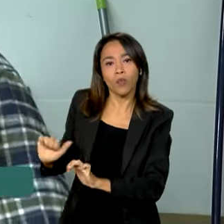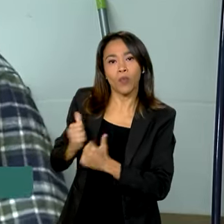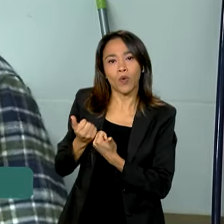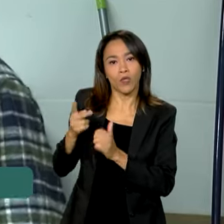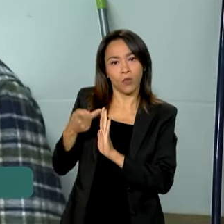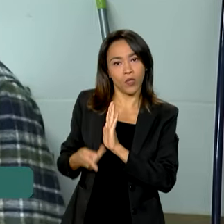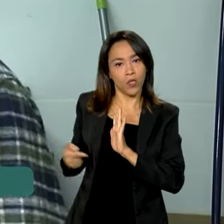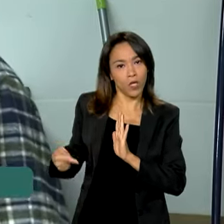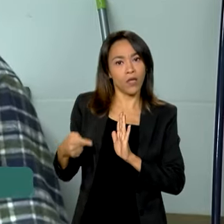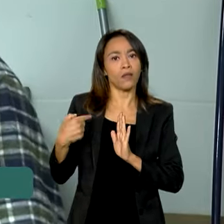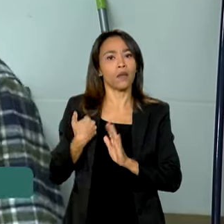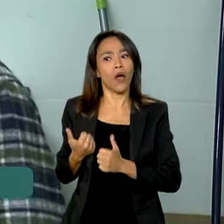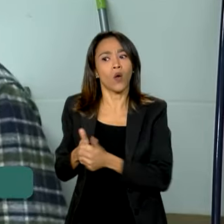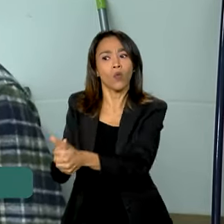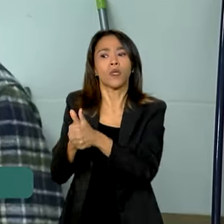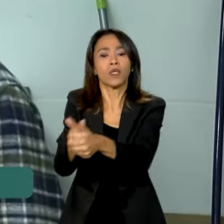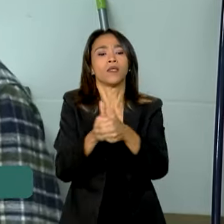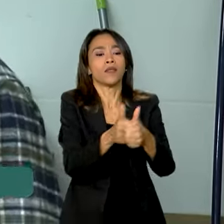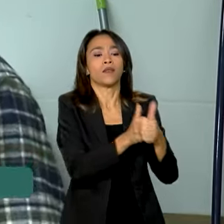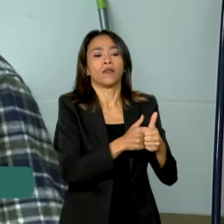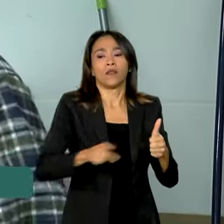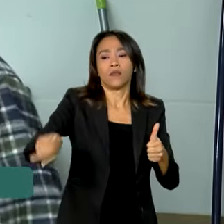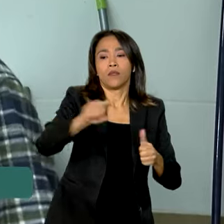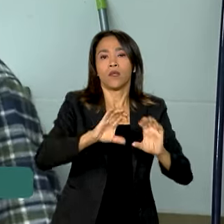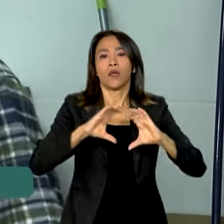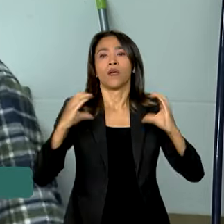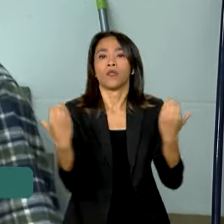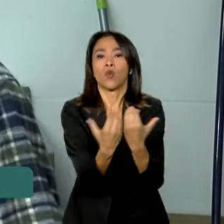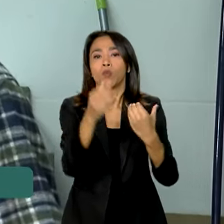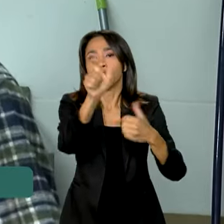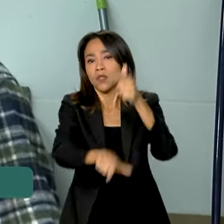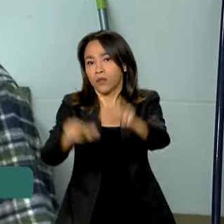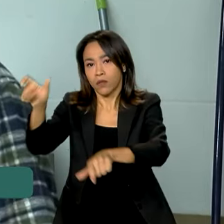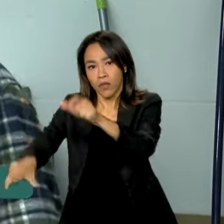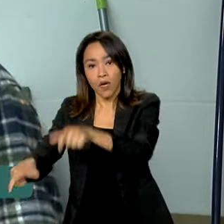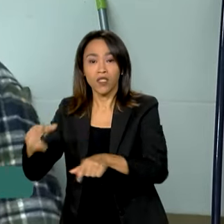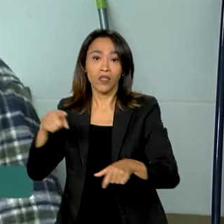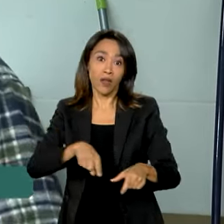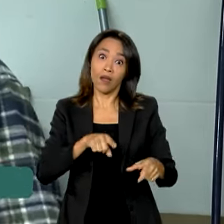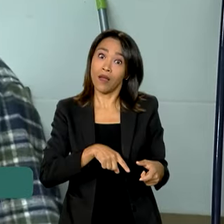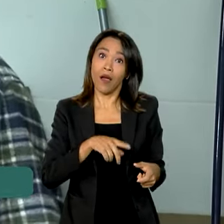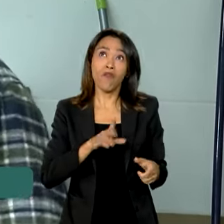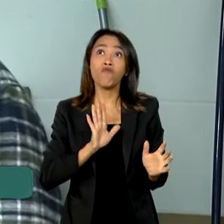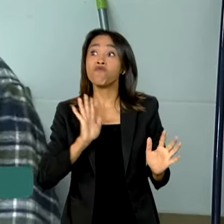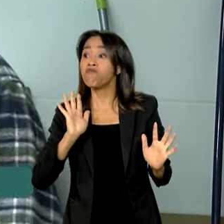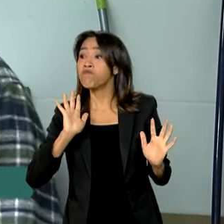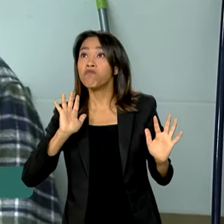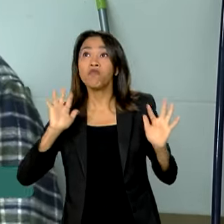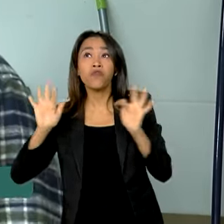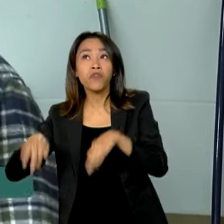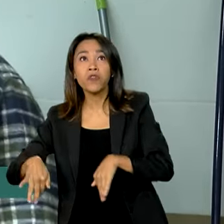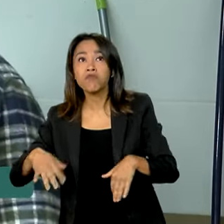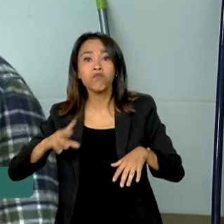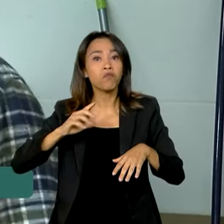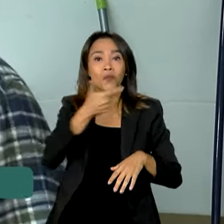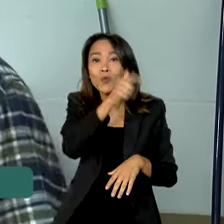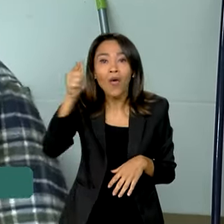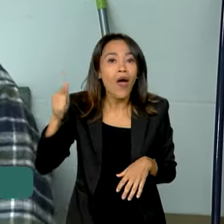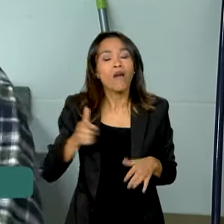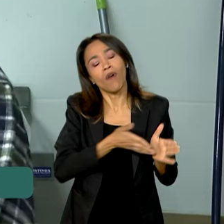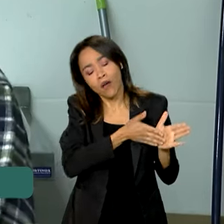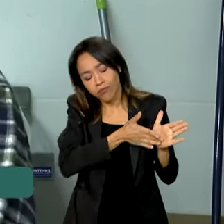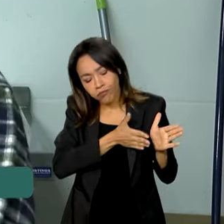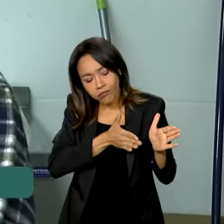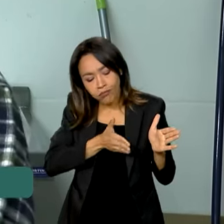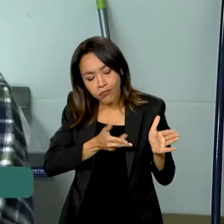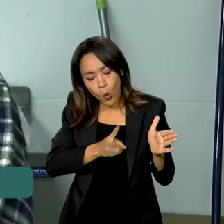e desde então a cozinha se instalou e não tem previsão de terminar até que todas as pessoas possam voltar para suas